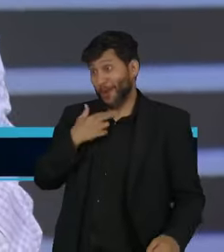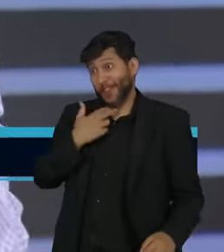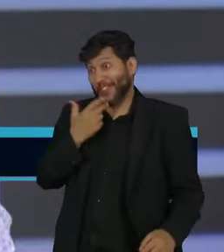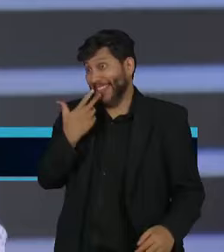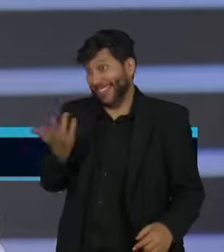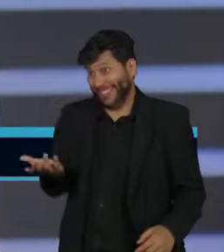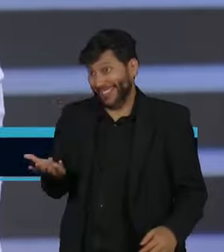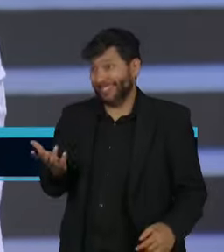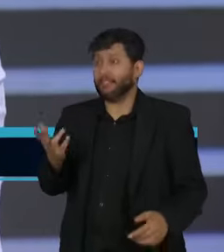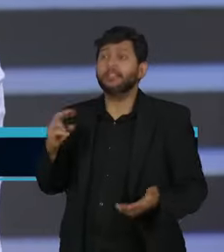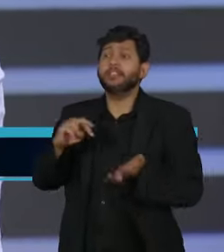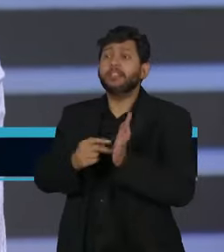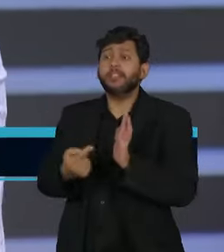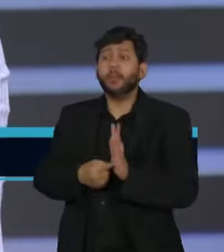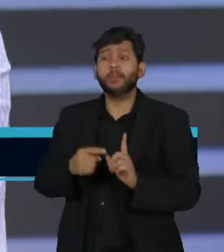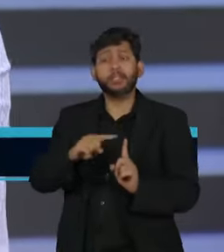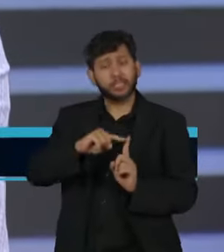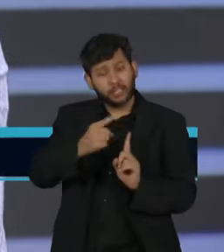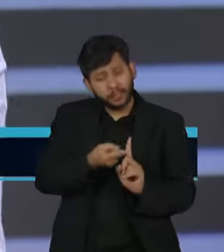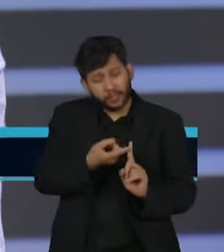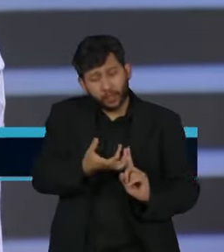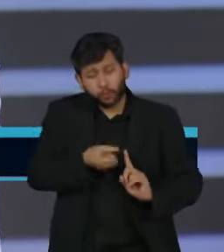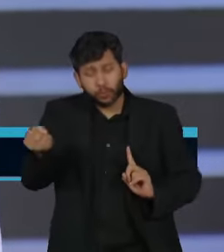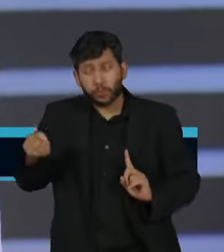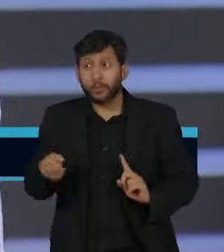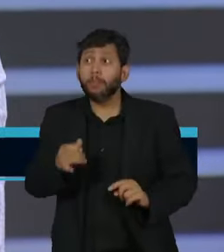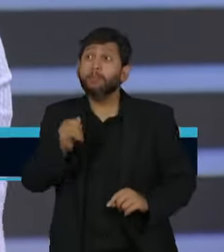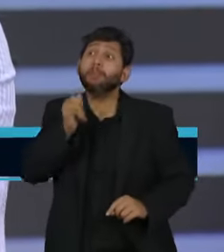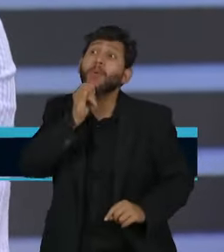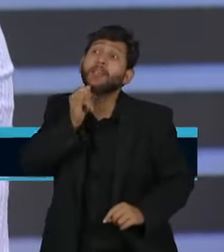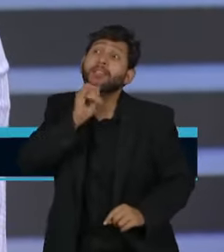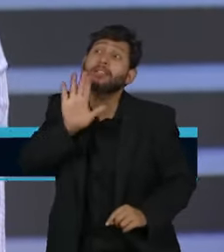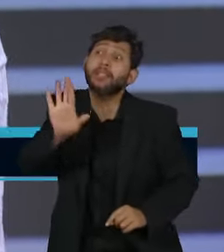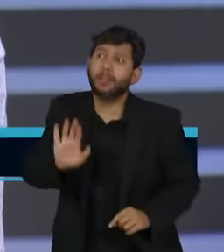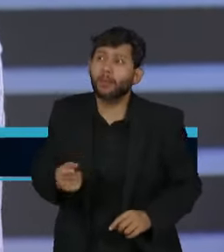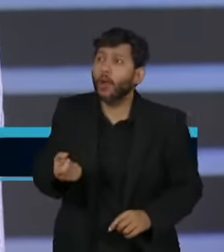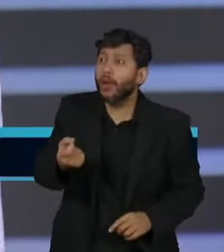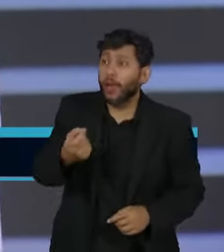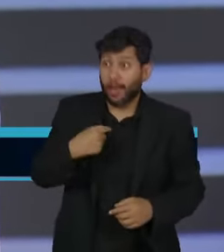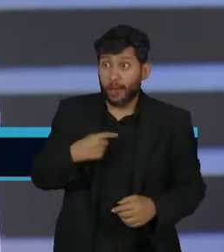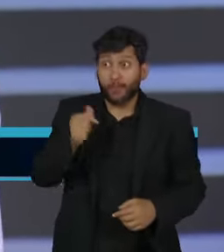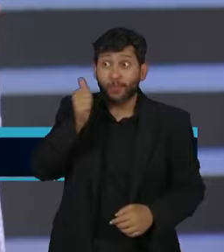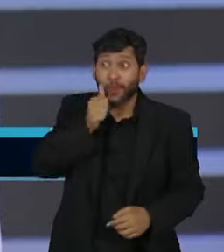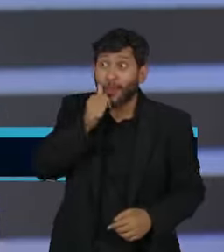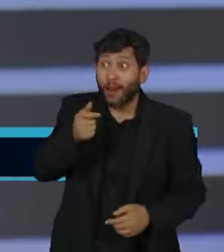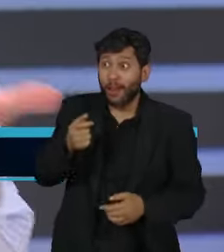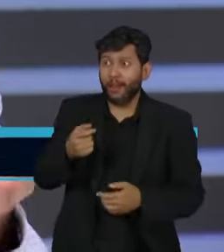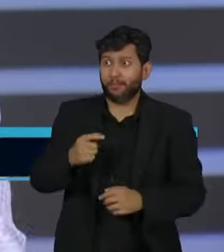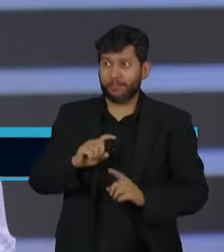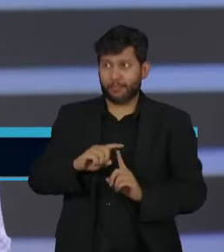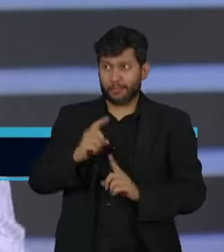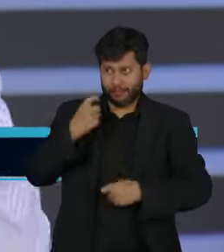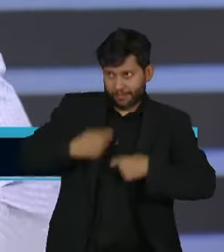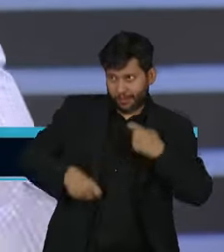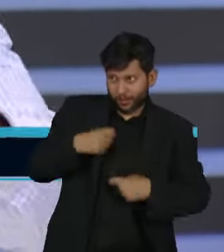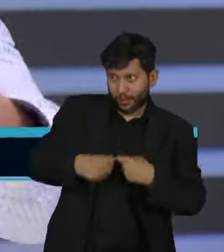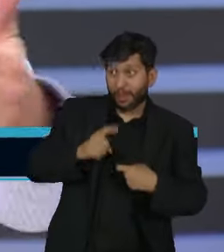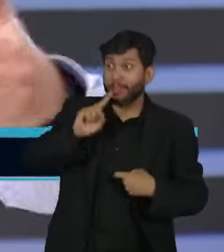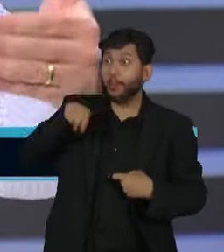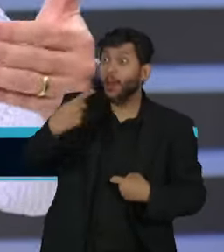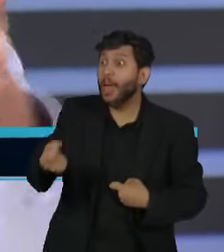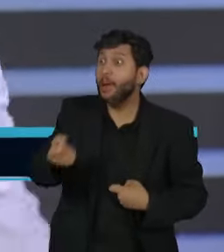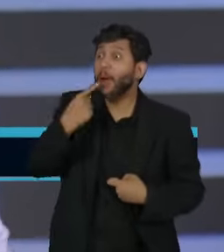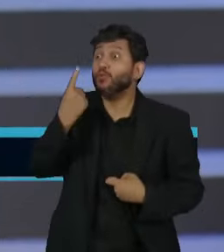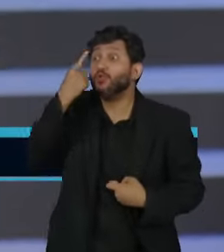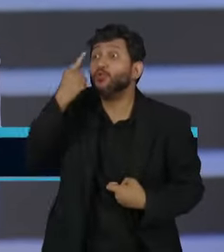o que significa pílula do dia seguinte e a enxurrada de hormônios que você dá para uma adolescente que vai